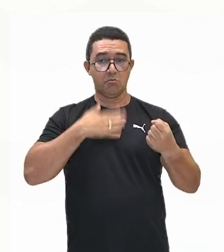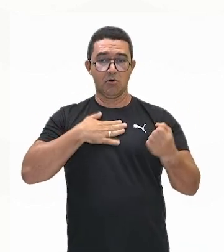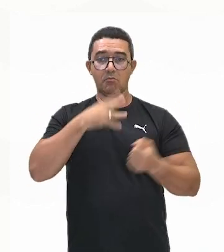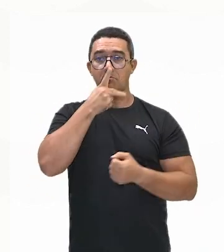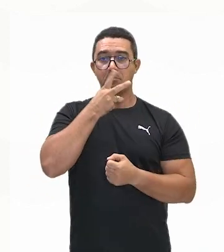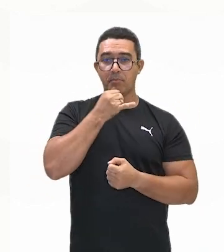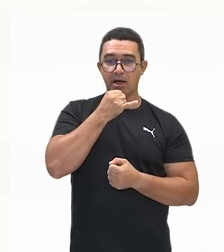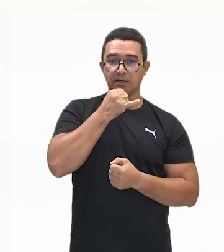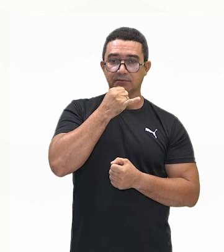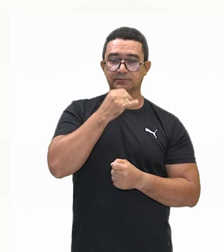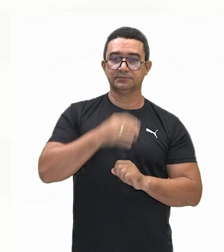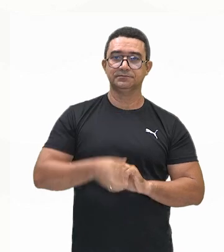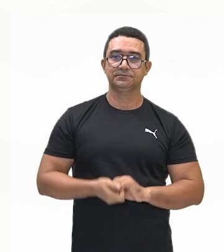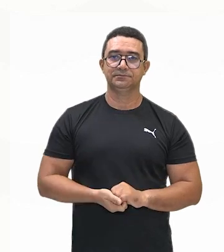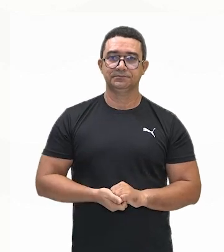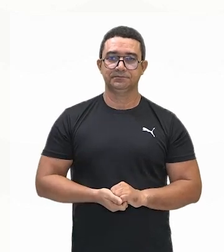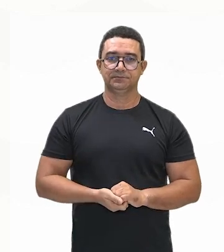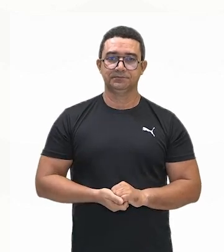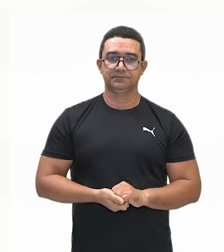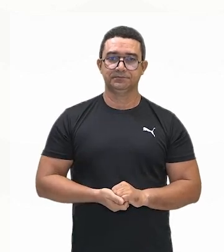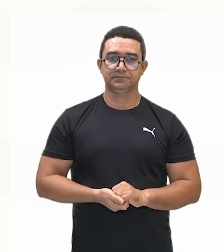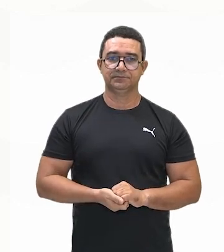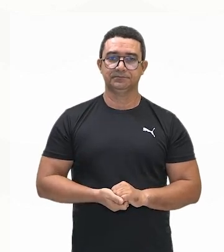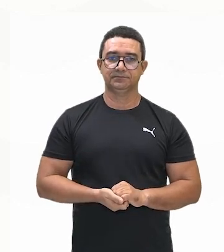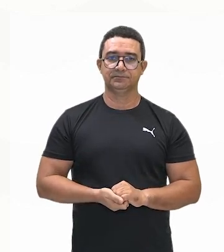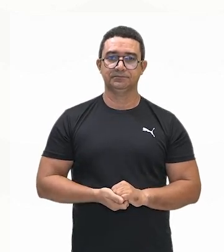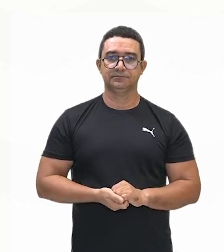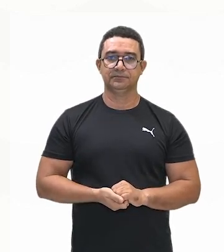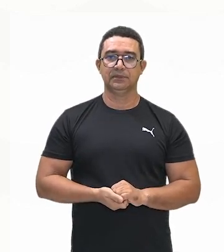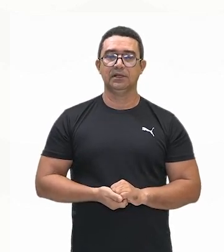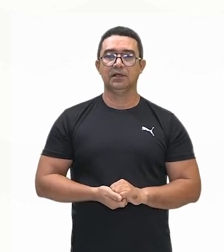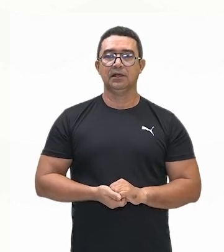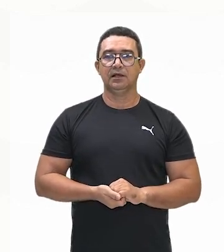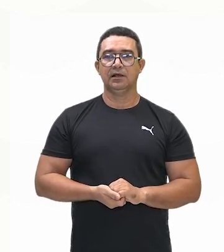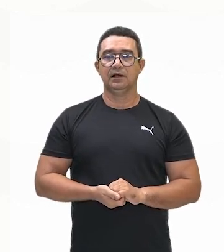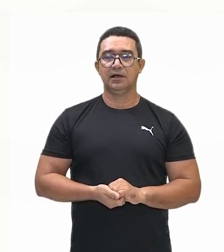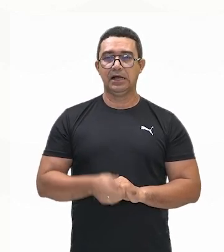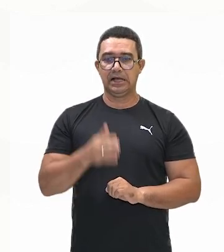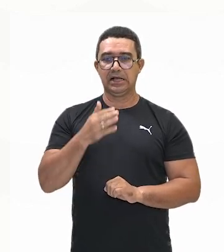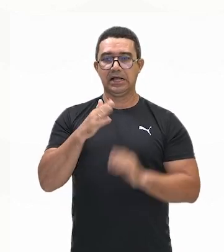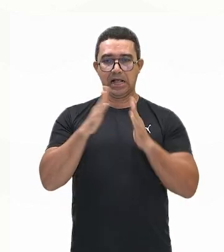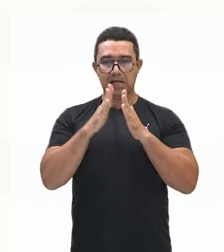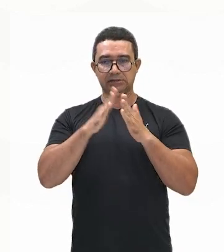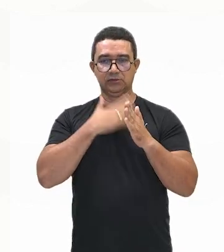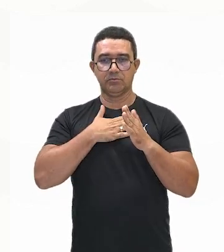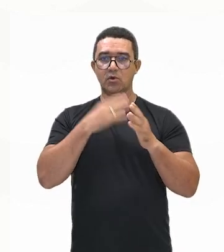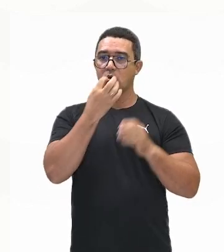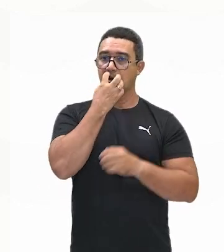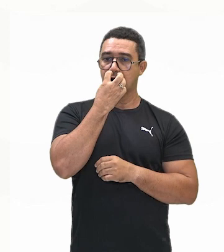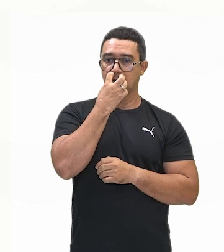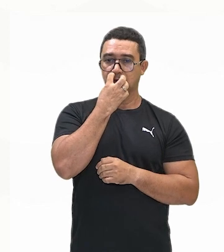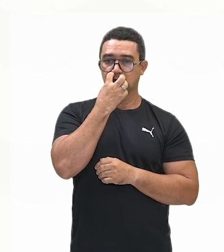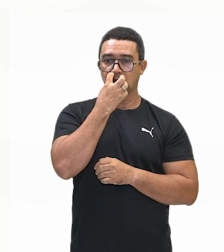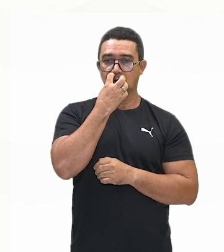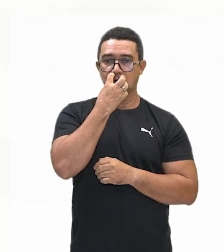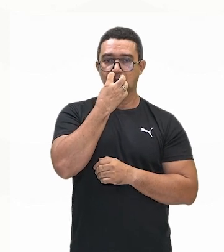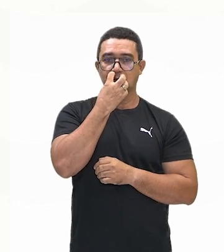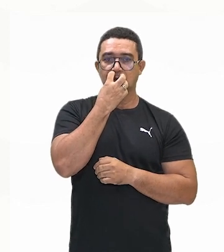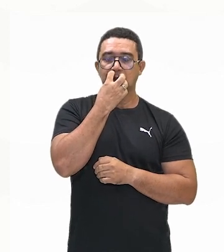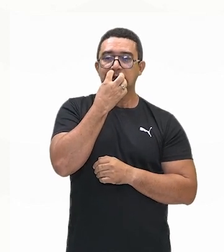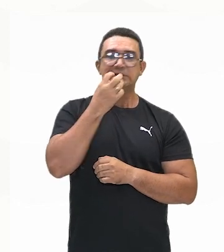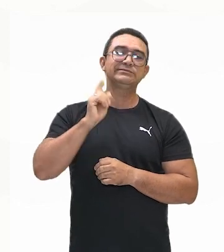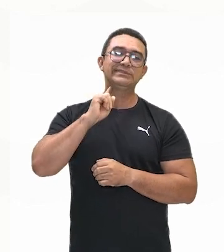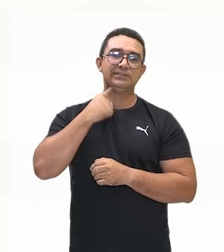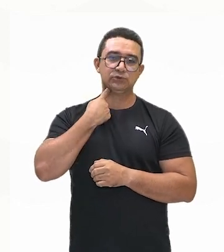posse aqui. Ele é sempre seguido de S, tá? My dog's house, a casa do meu cachorro, tá? Is dirty,